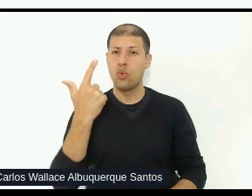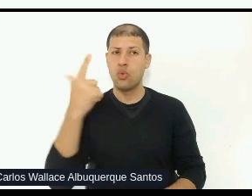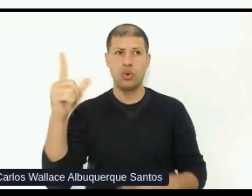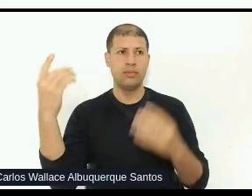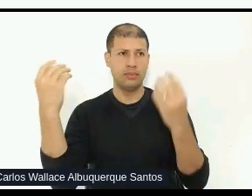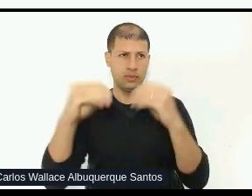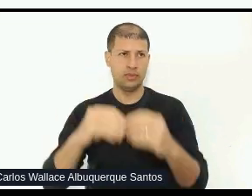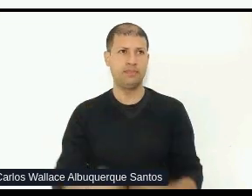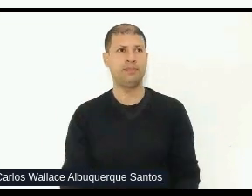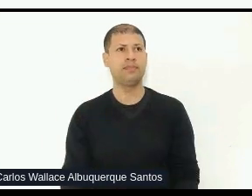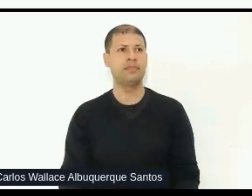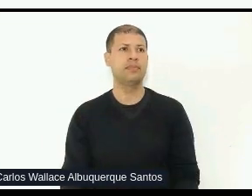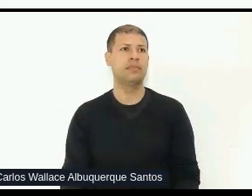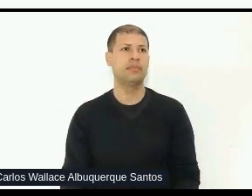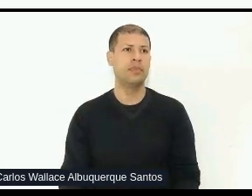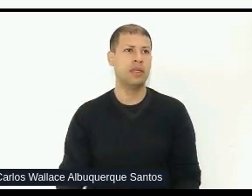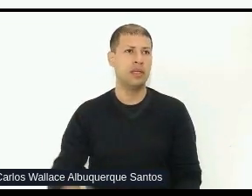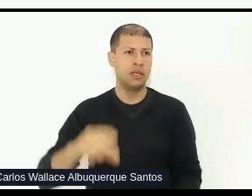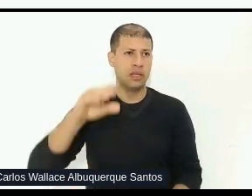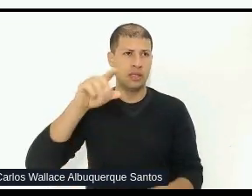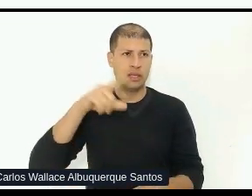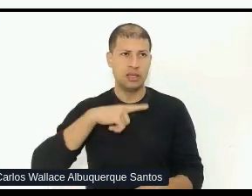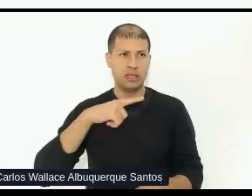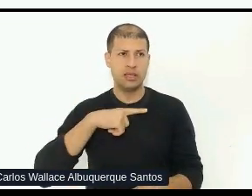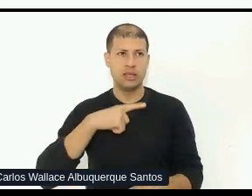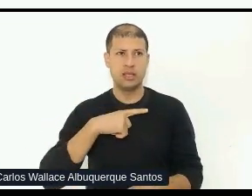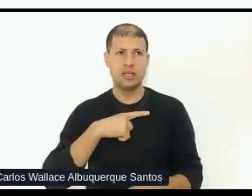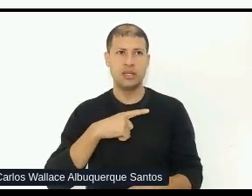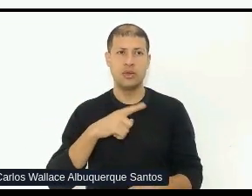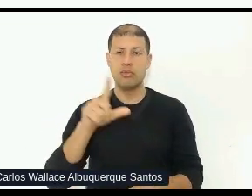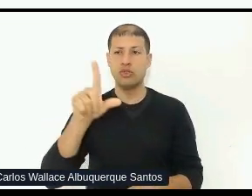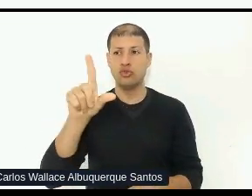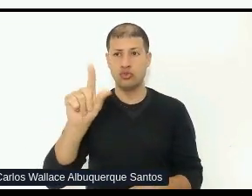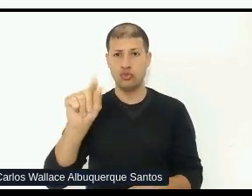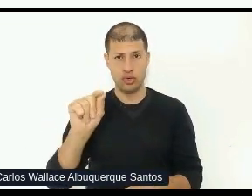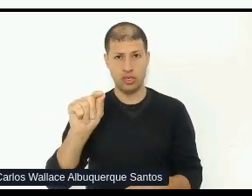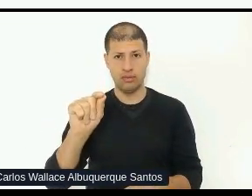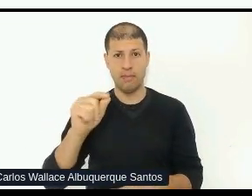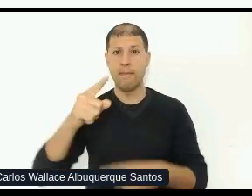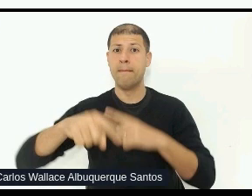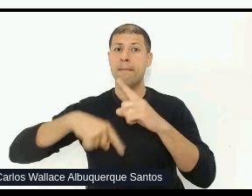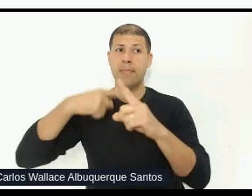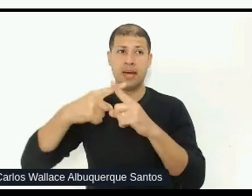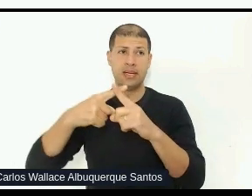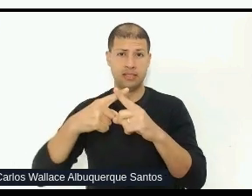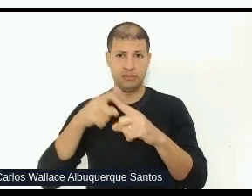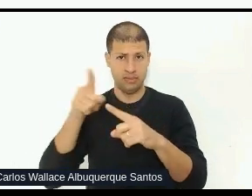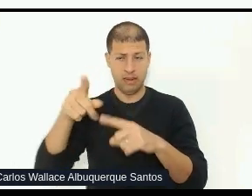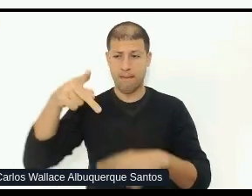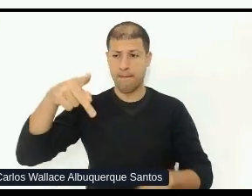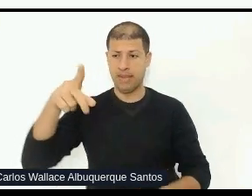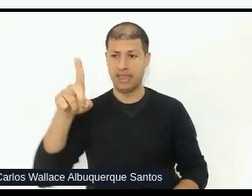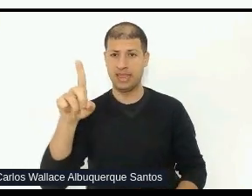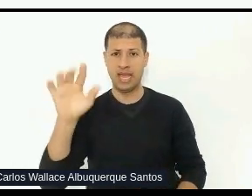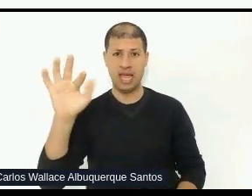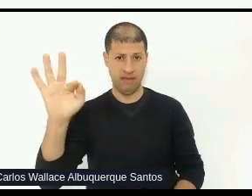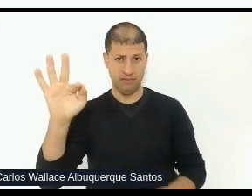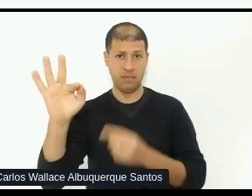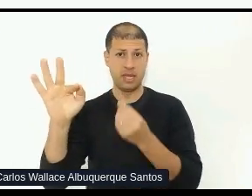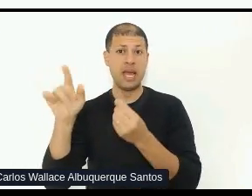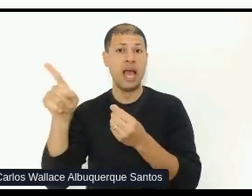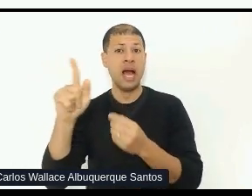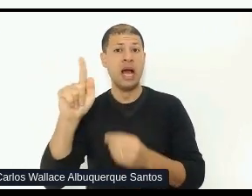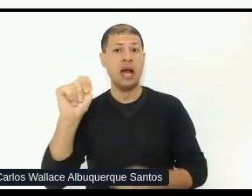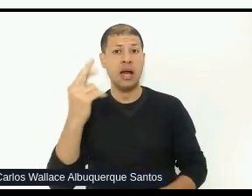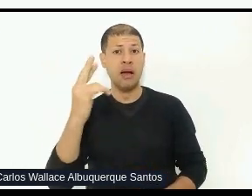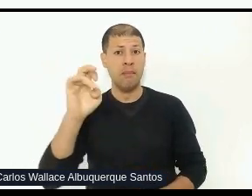Nathalie, dando uma segunda opção em PDF para que Gabriela possa acessar as informações. O bom é